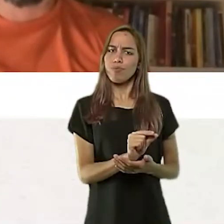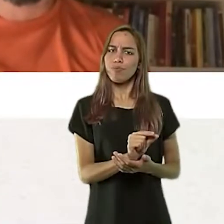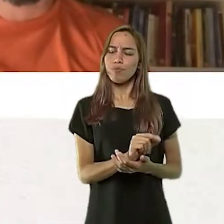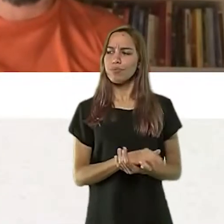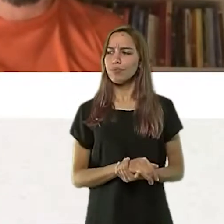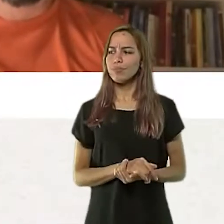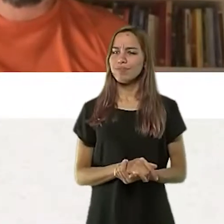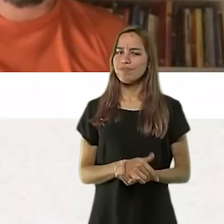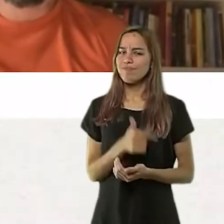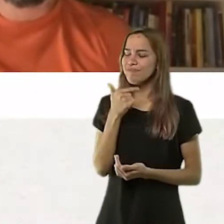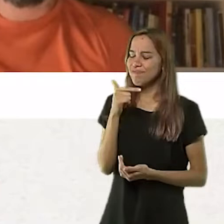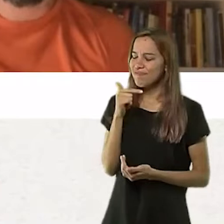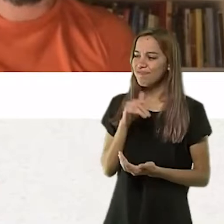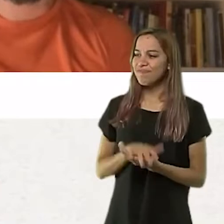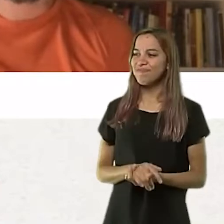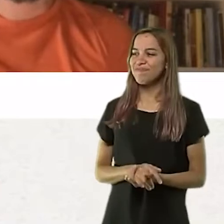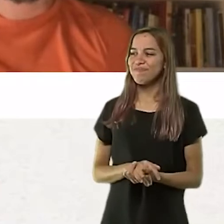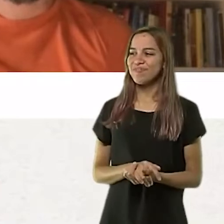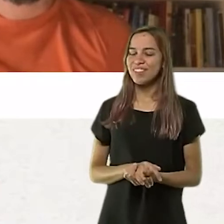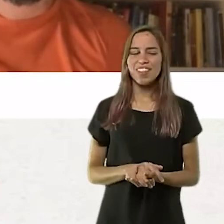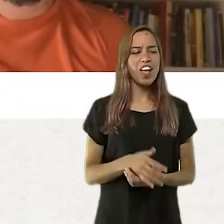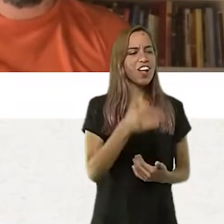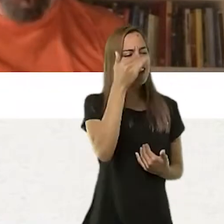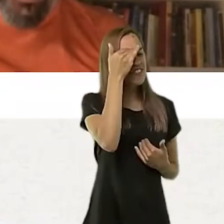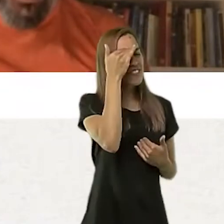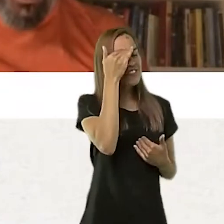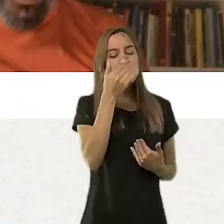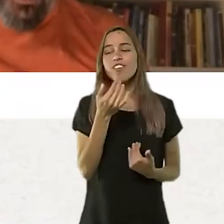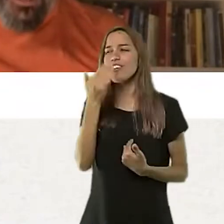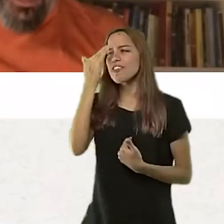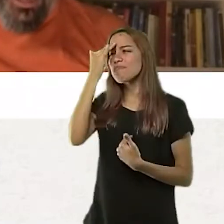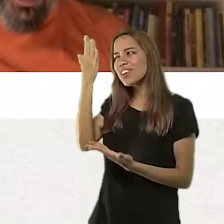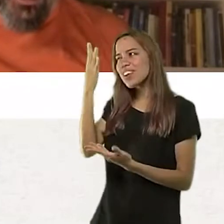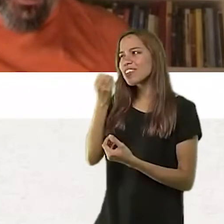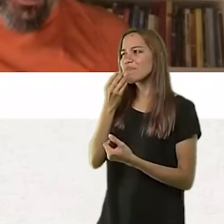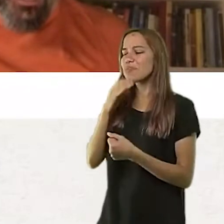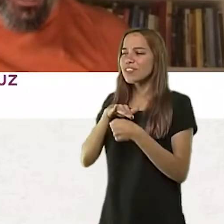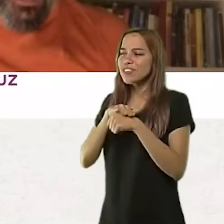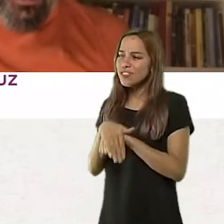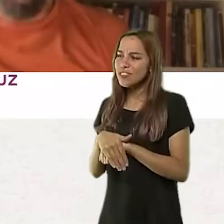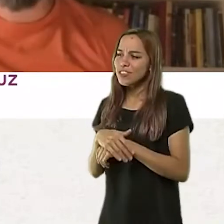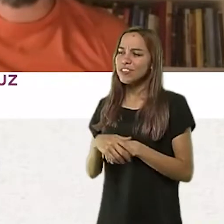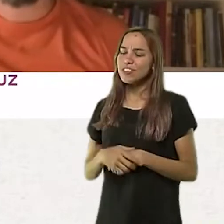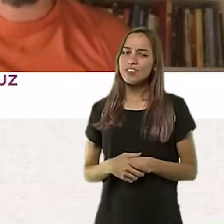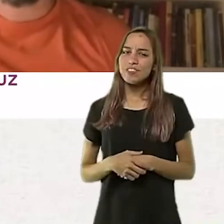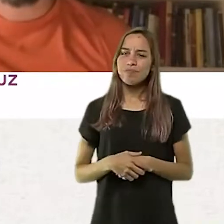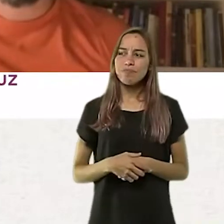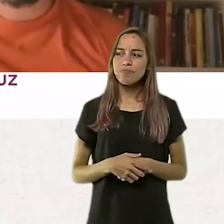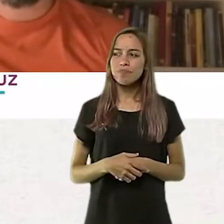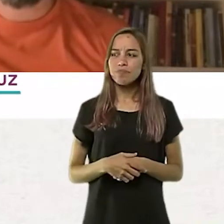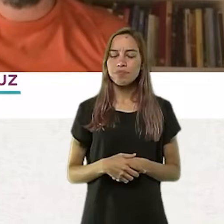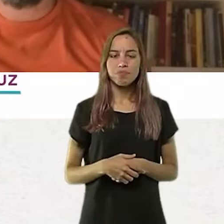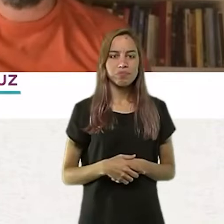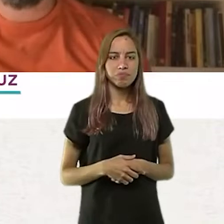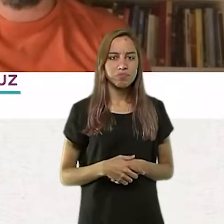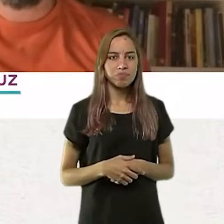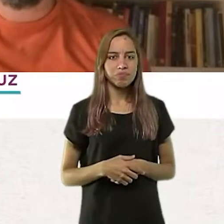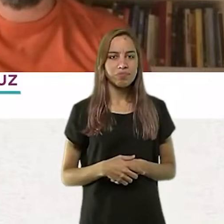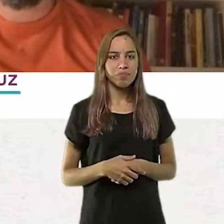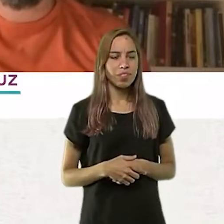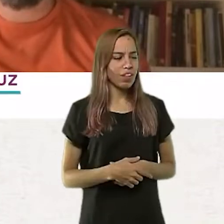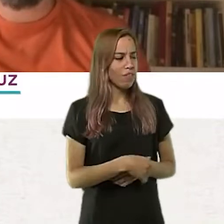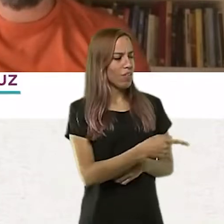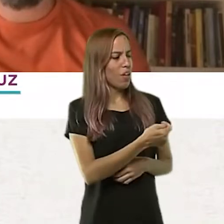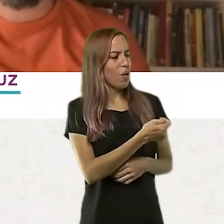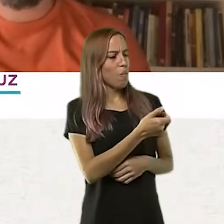Xará, muito obrigado, boa noite. E que você começasse falando o seguinte: Obrigado. Faz um histórico dos livros que